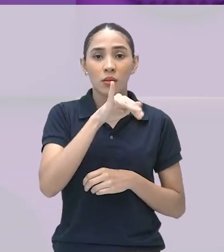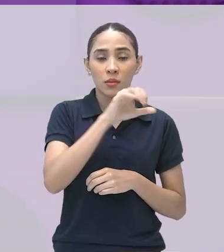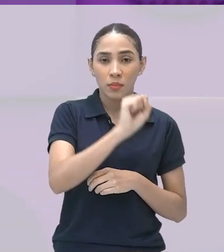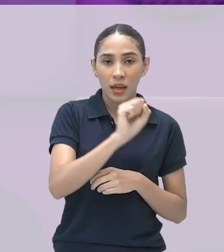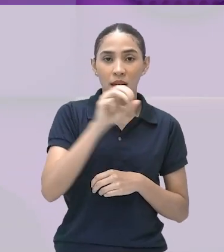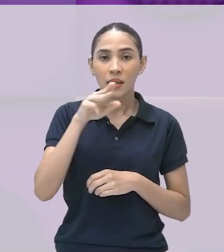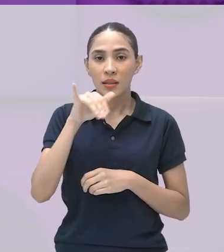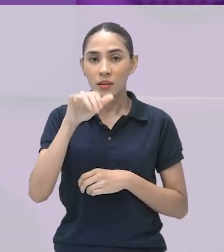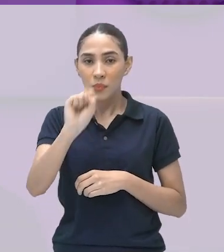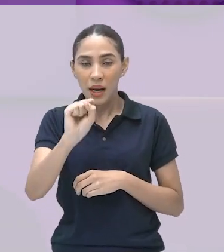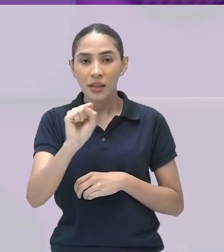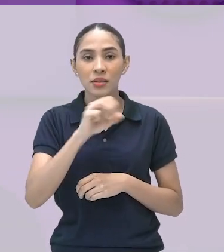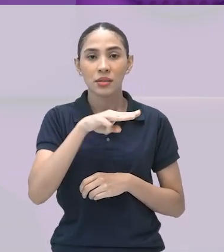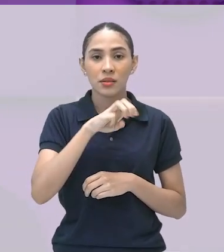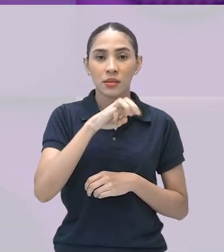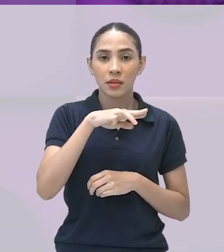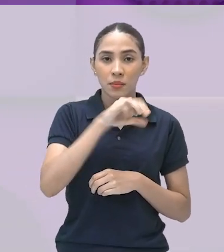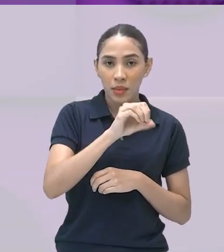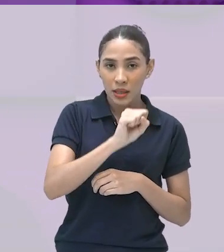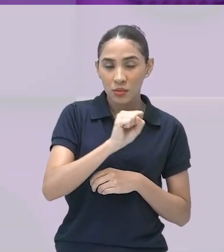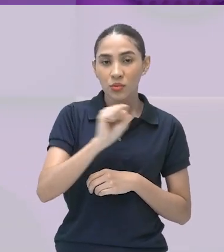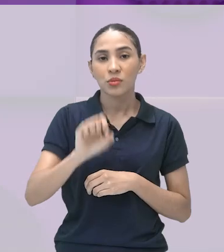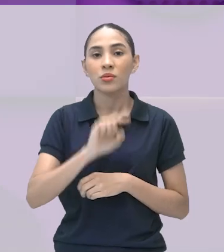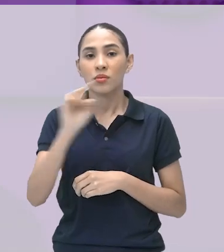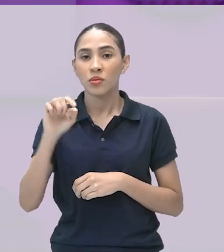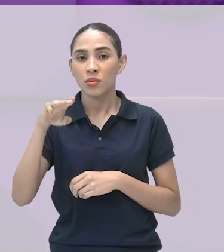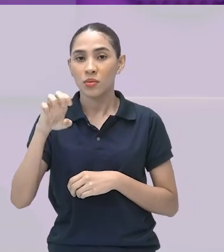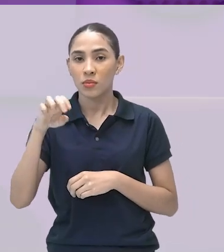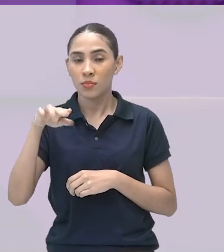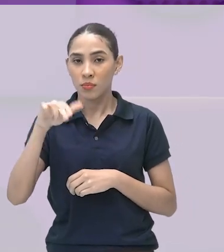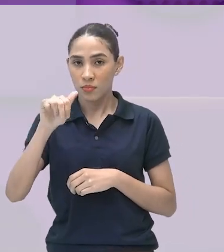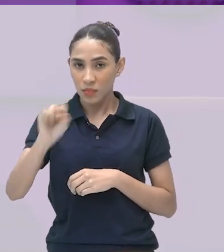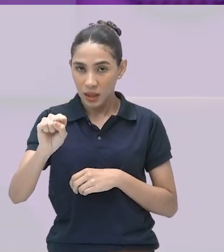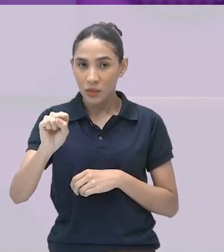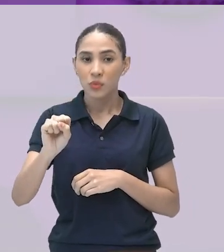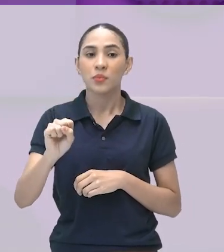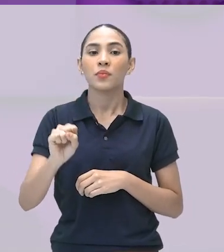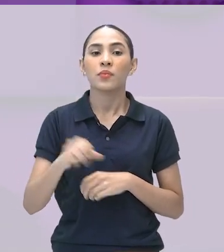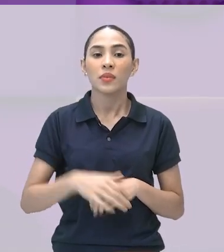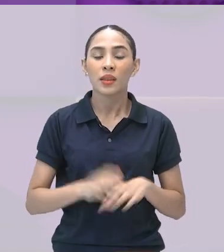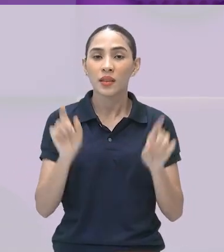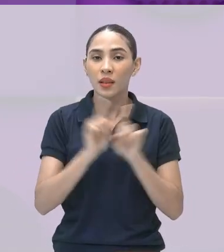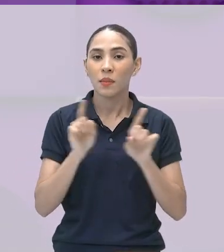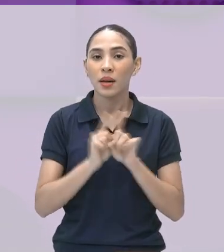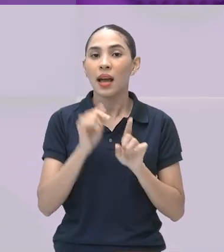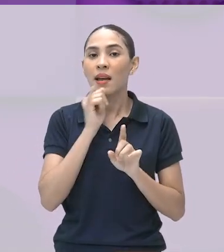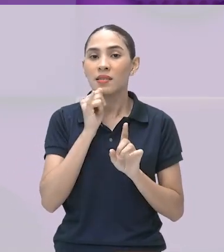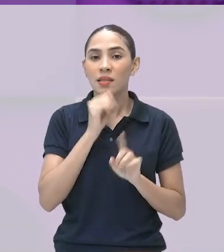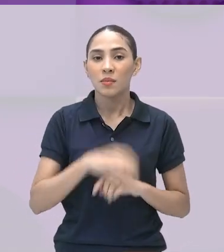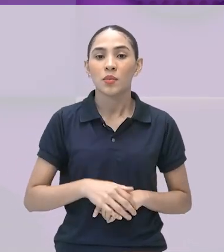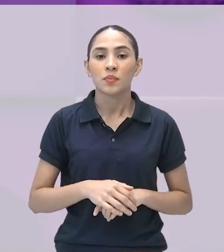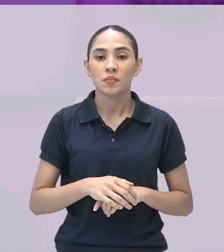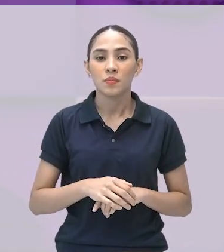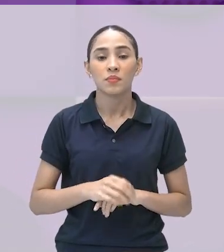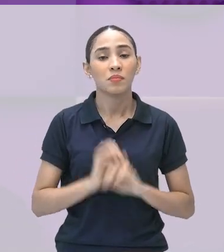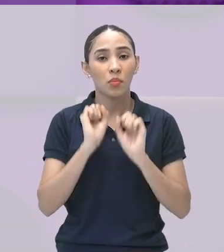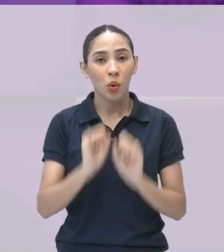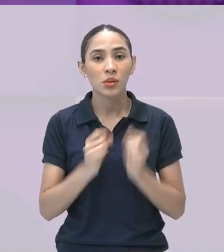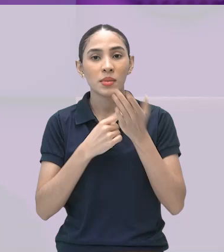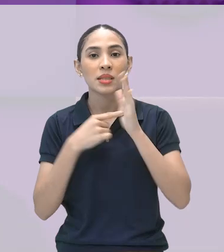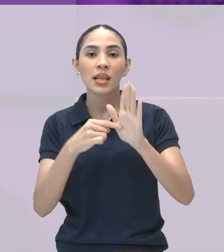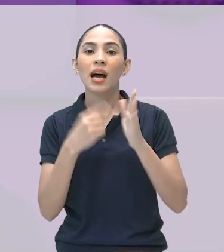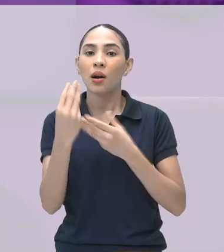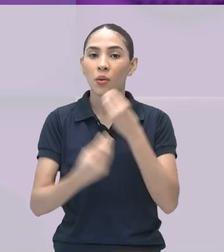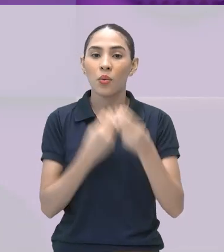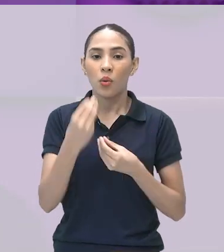mais, menos, menos. A gente também pode representar, ao invés de duas setas indo para cima e duas setas indo para baixo, a gente também